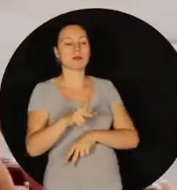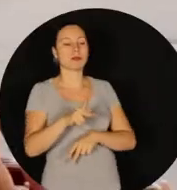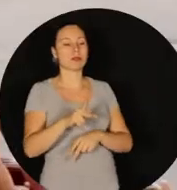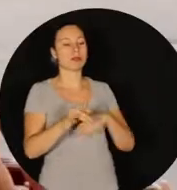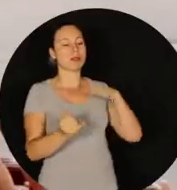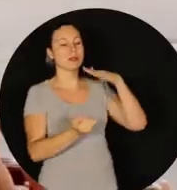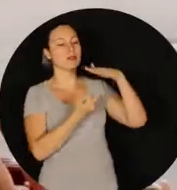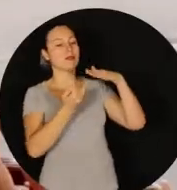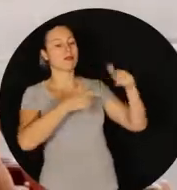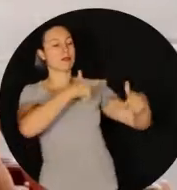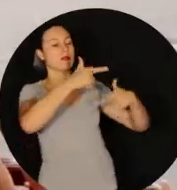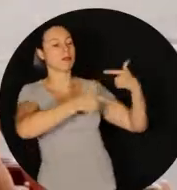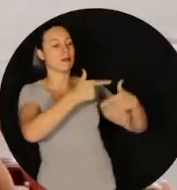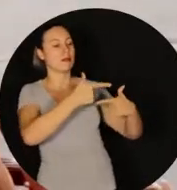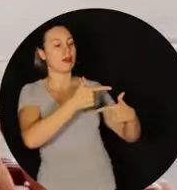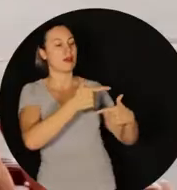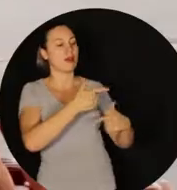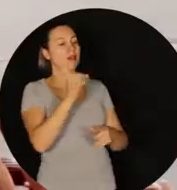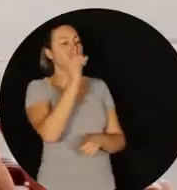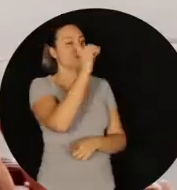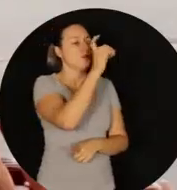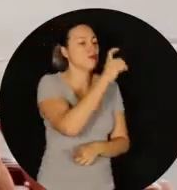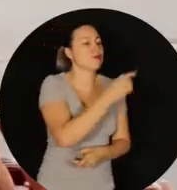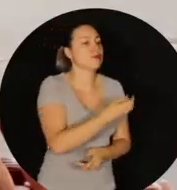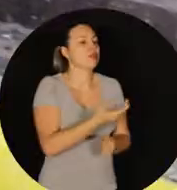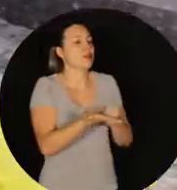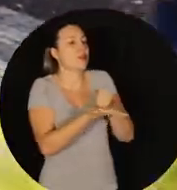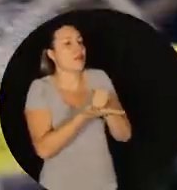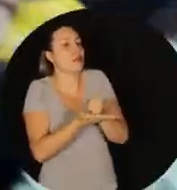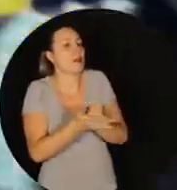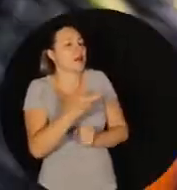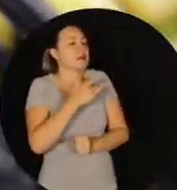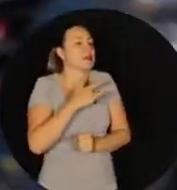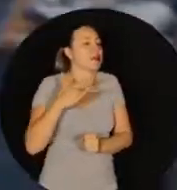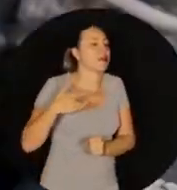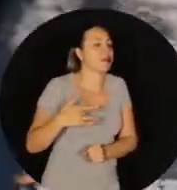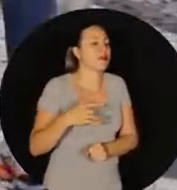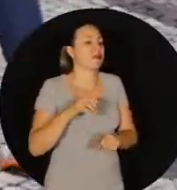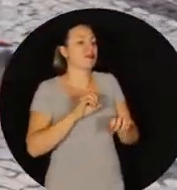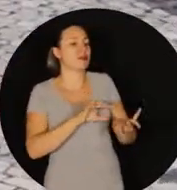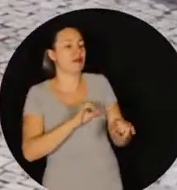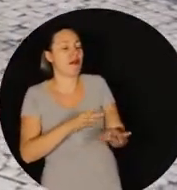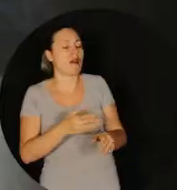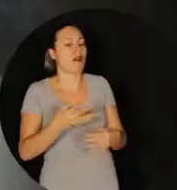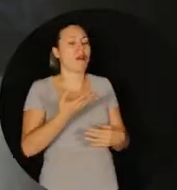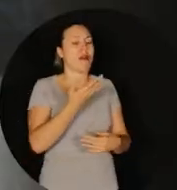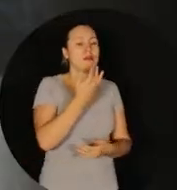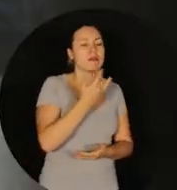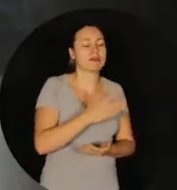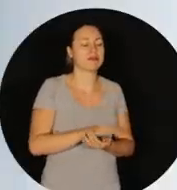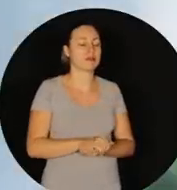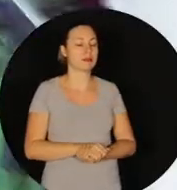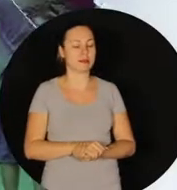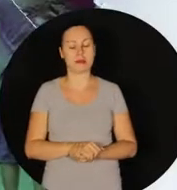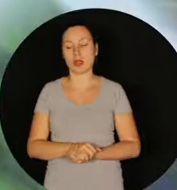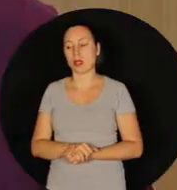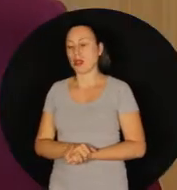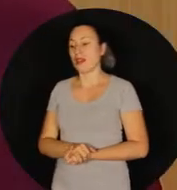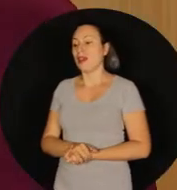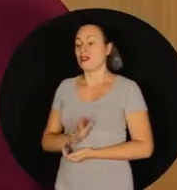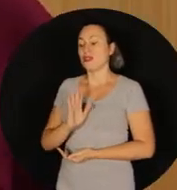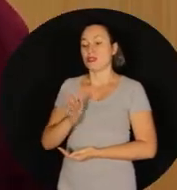trabalhadores que vivem na informalidade, com dificuldades de ter garantido o básico para a sua sobrevivência e de sua família.